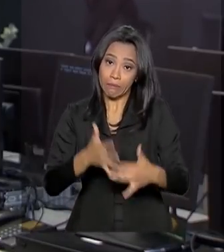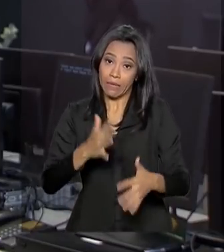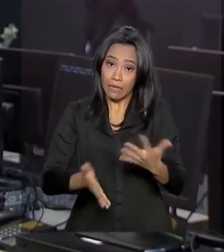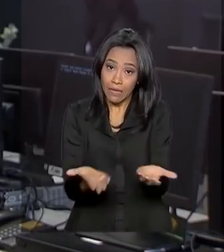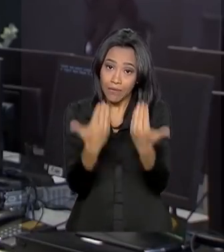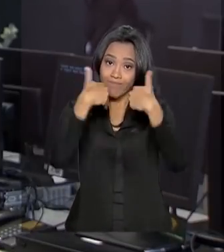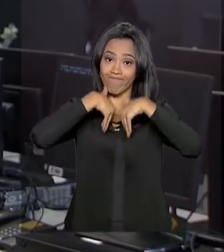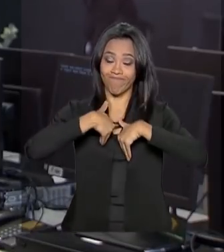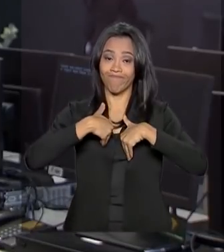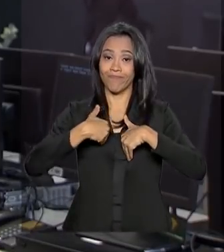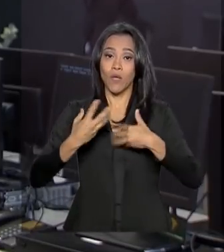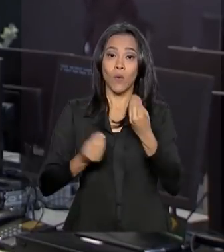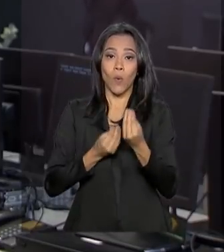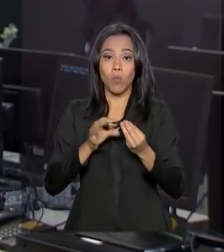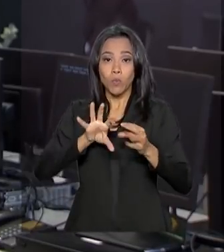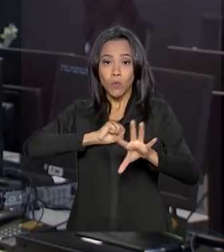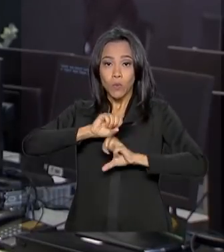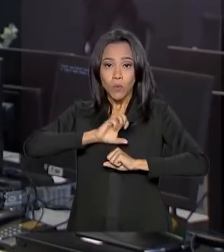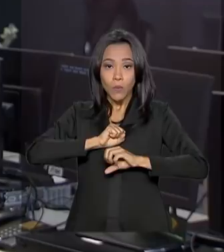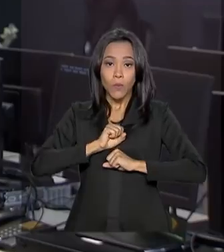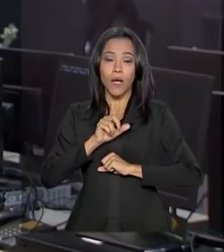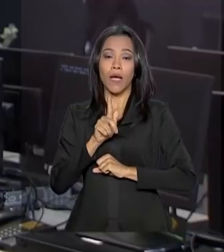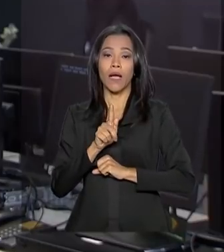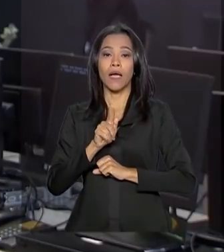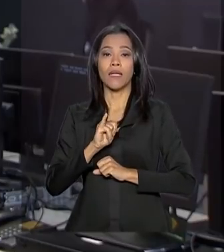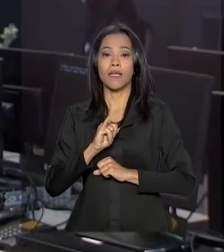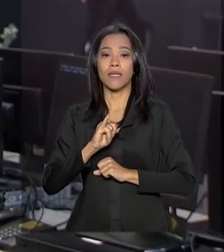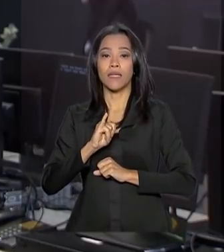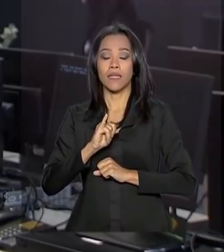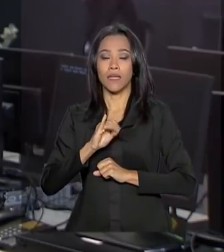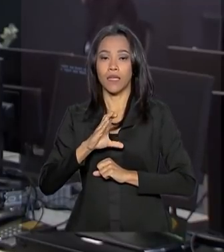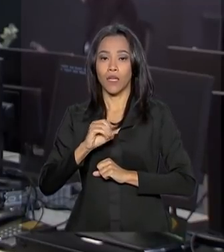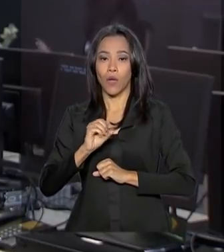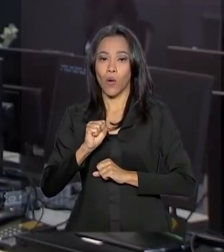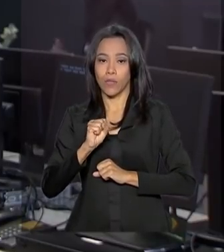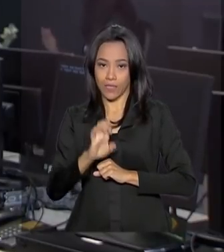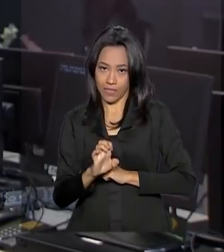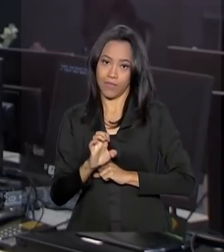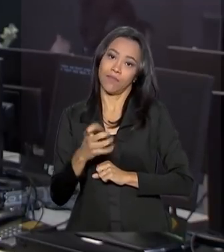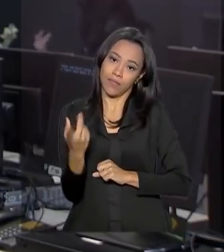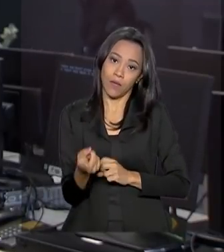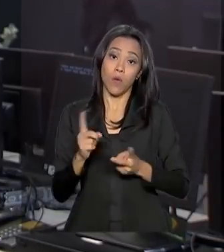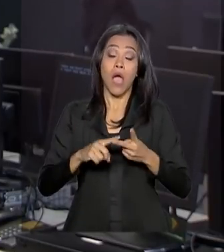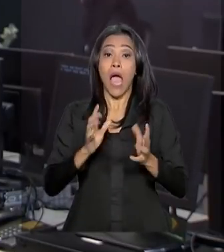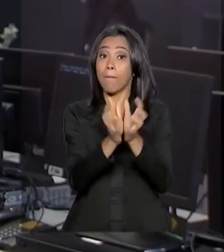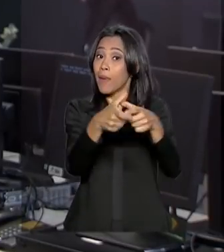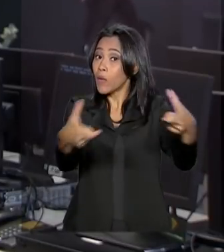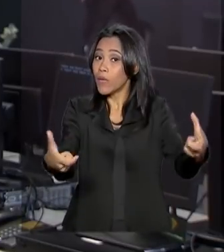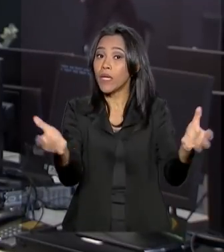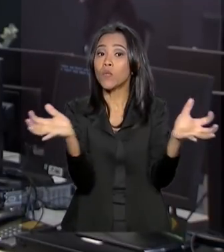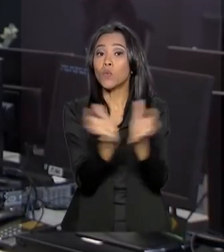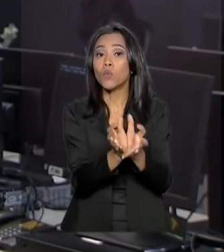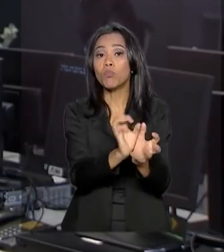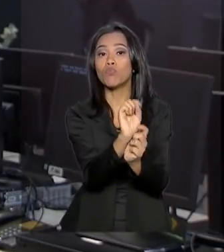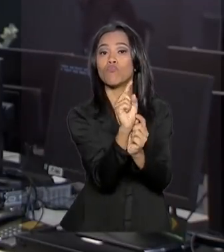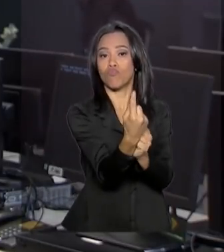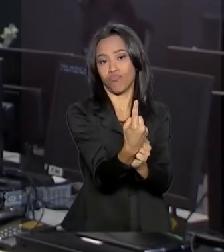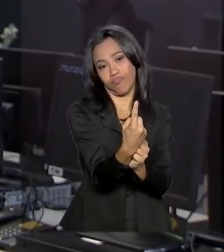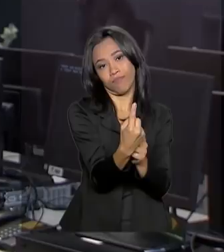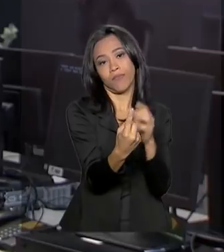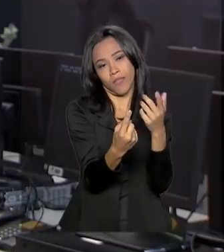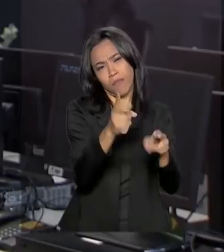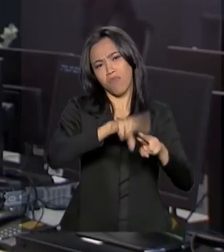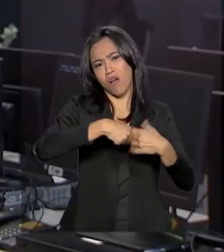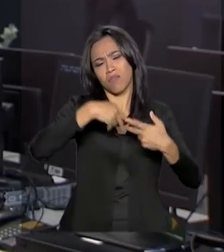processe a glicose corretamente. Apenas 10% dos casos registrados no país são do tipo 1, aquele que é decorrente de um problema